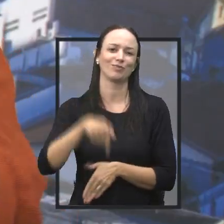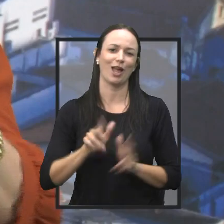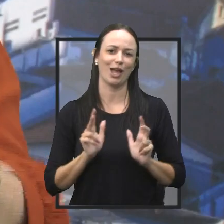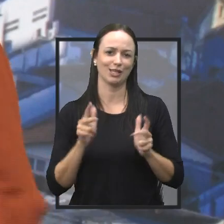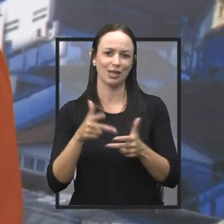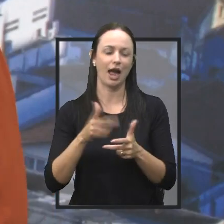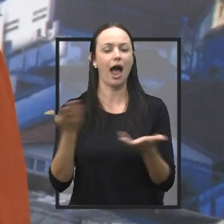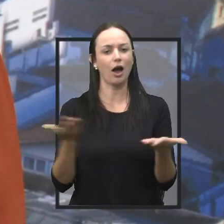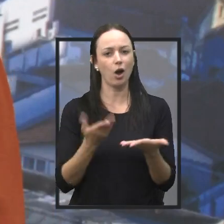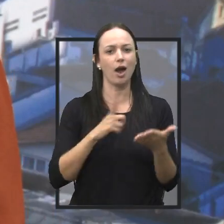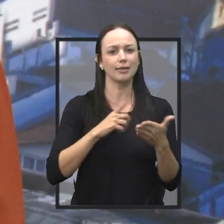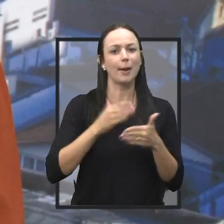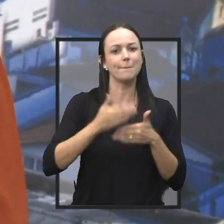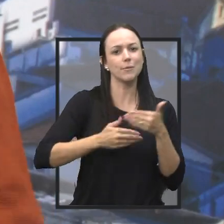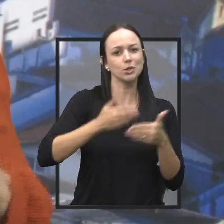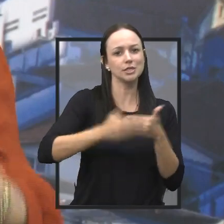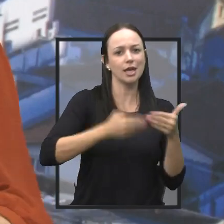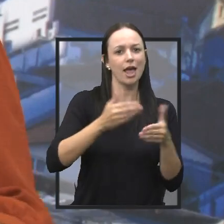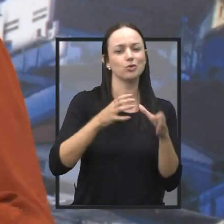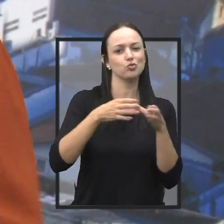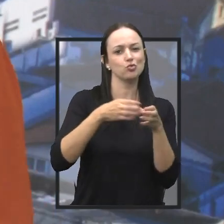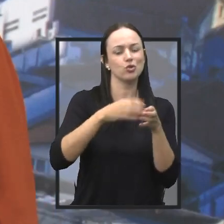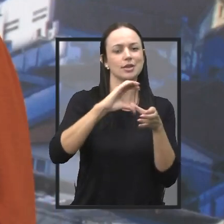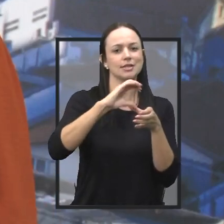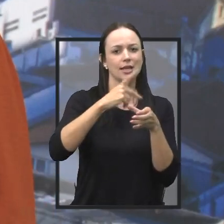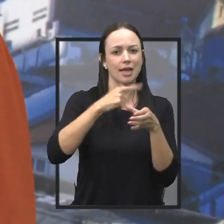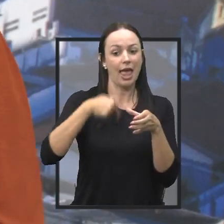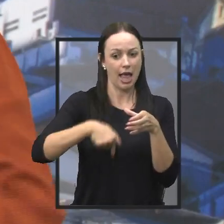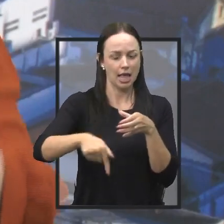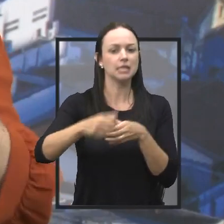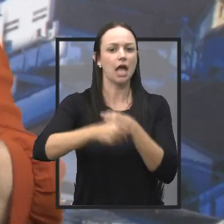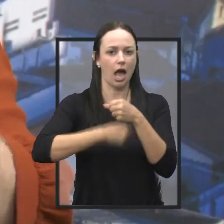aí está tramitando e ainda acontece este ano